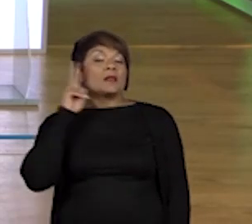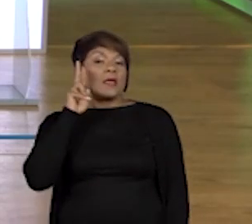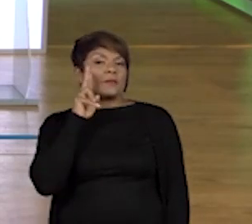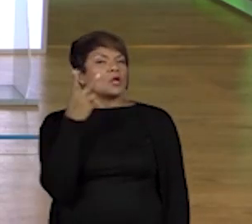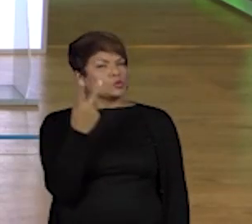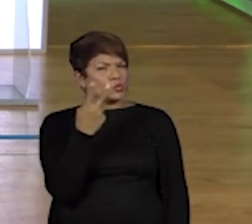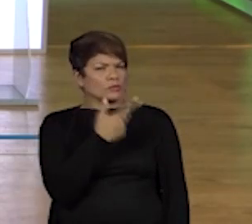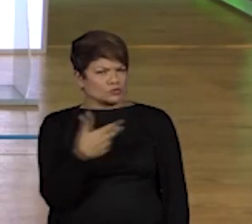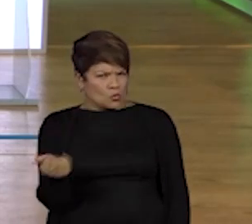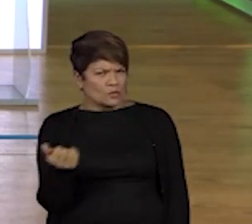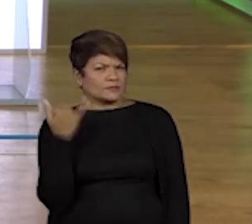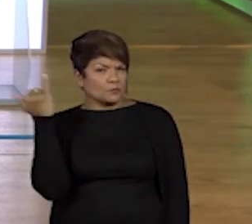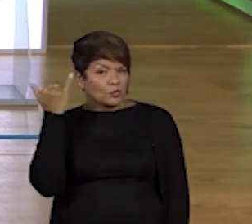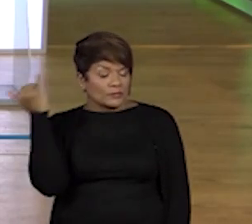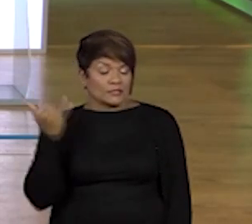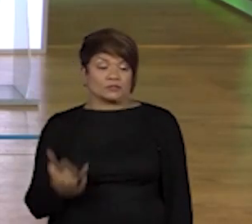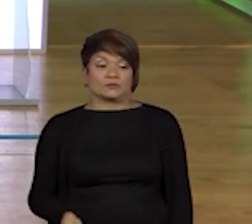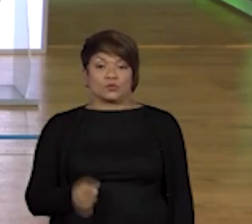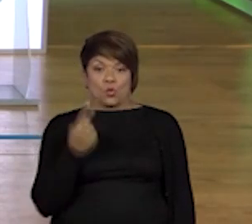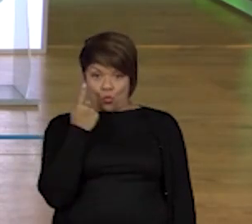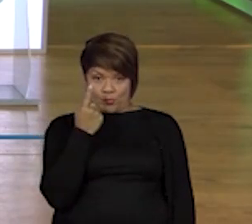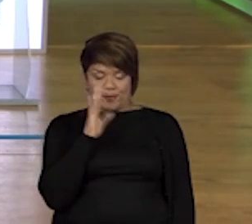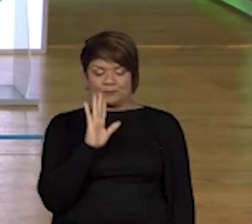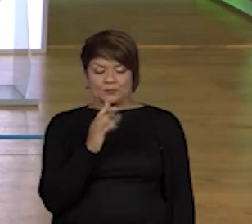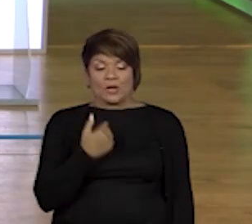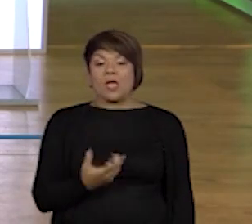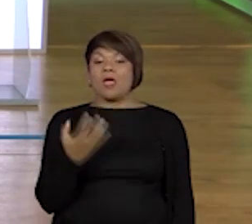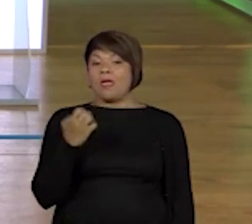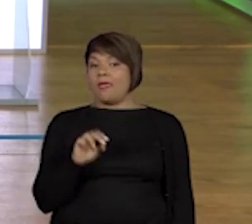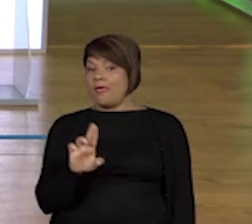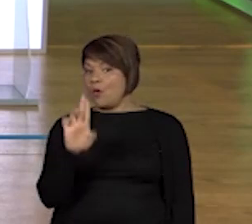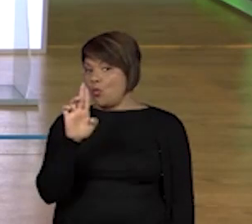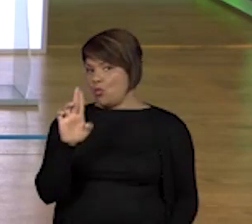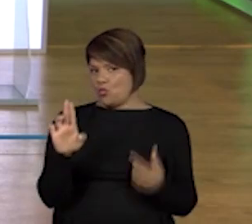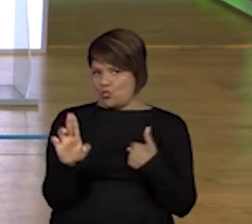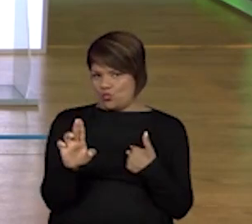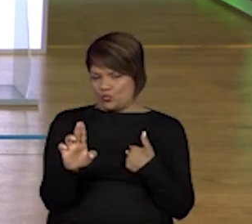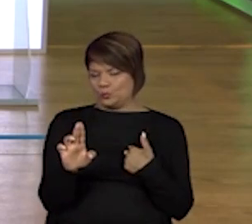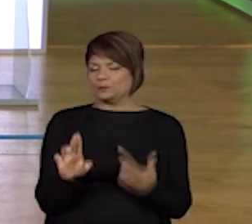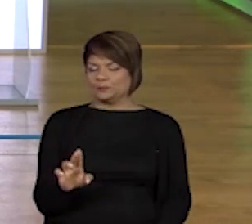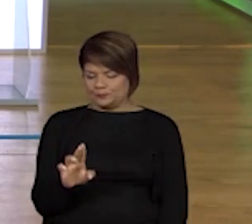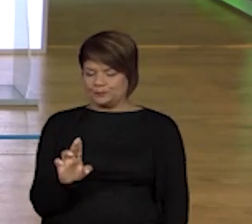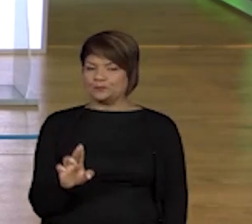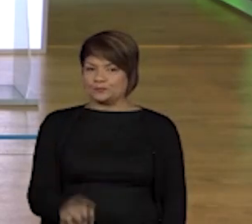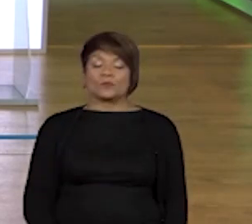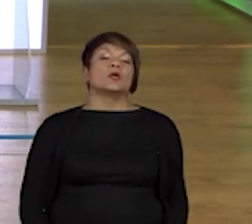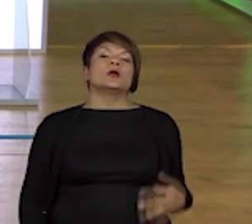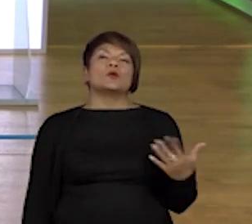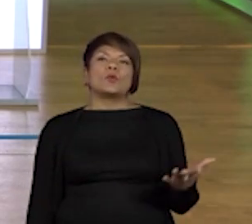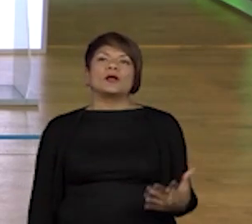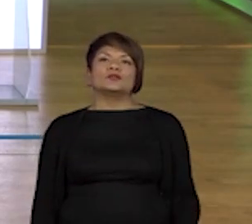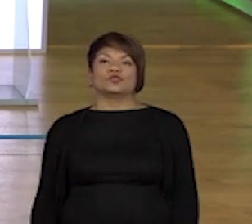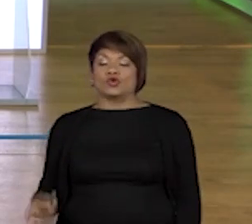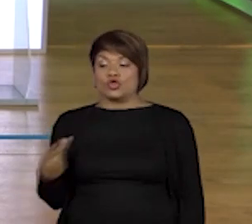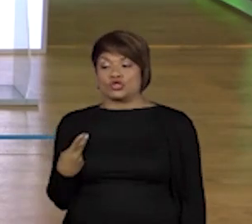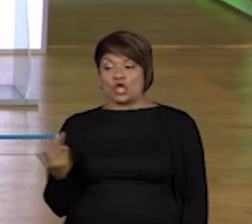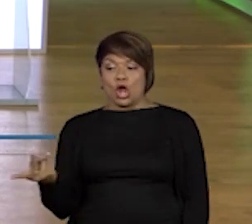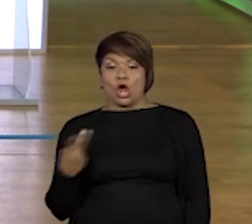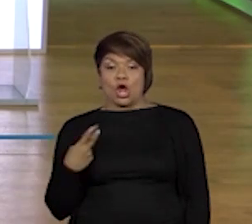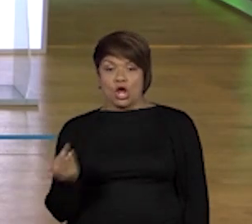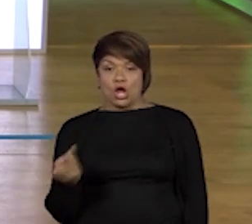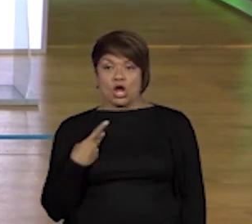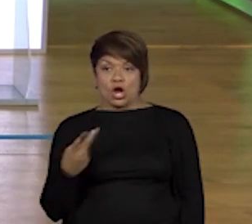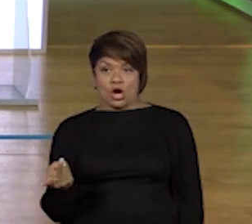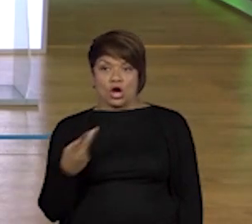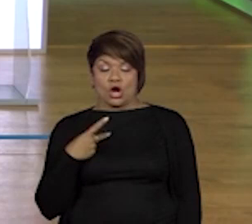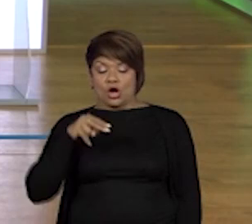Joyce. Uma é assim, é o eu, que a gente fala do singular, eu. Quando está, por exemplo, nós, ela